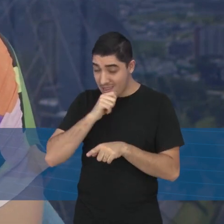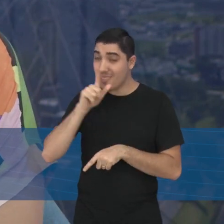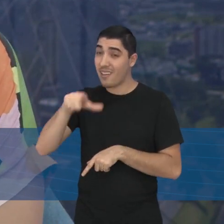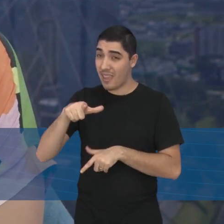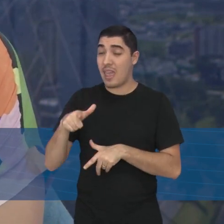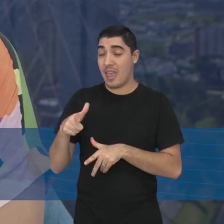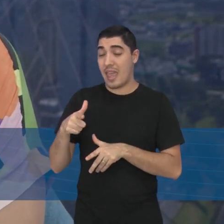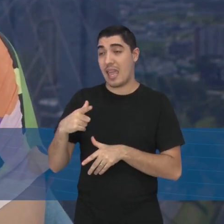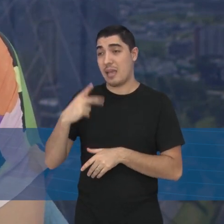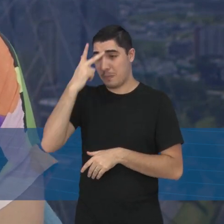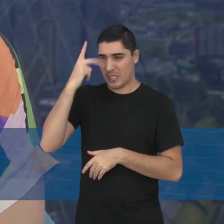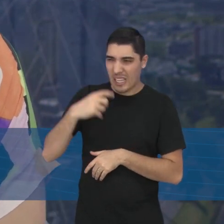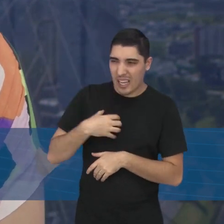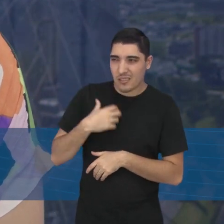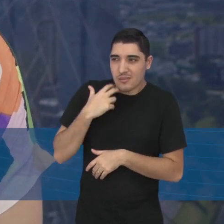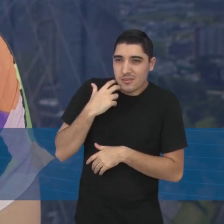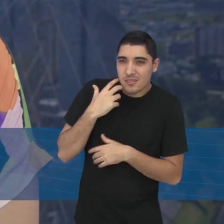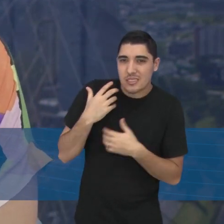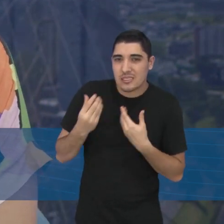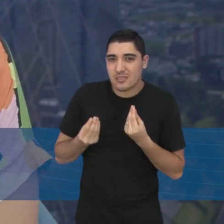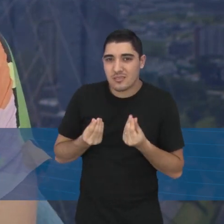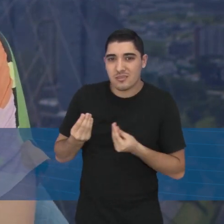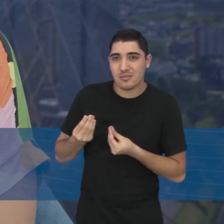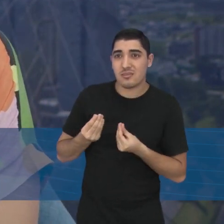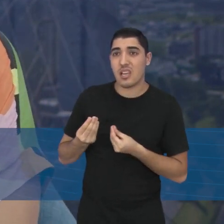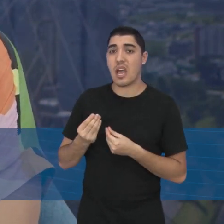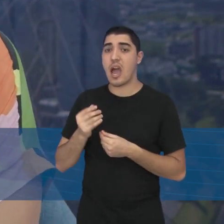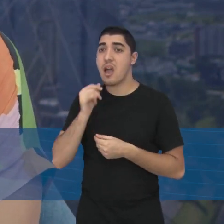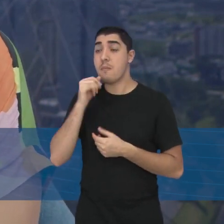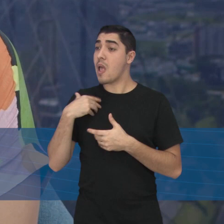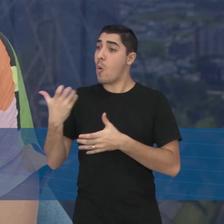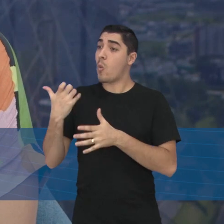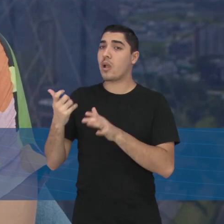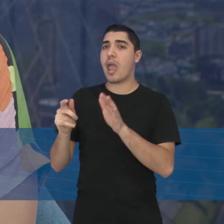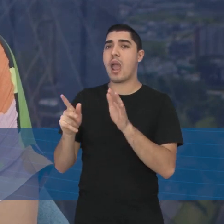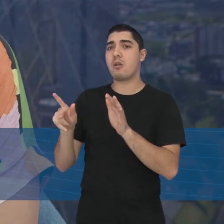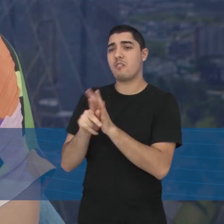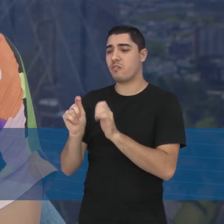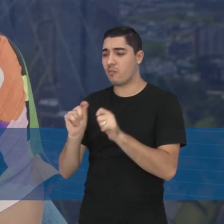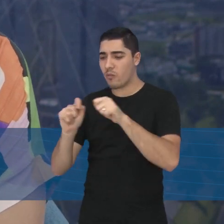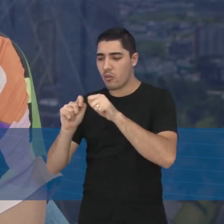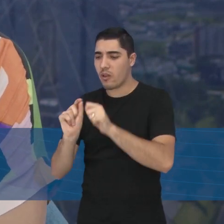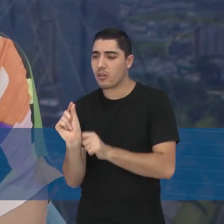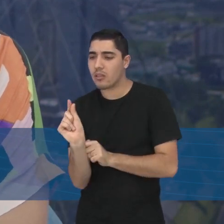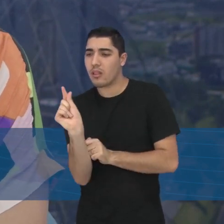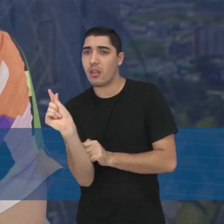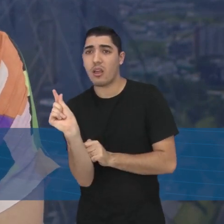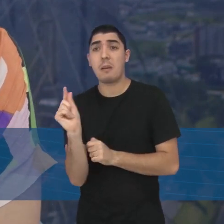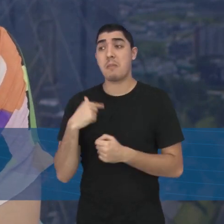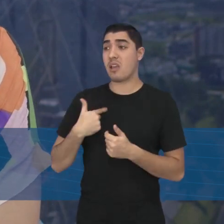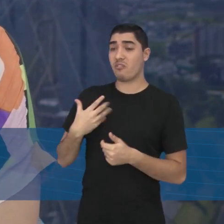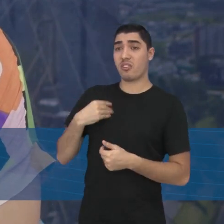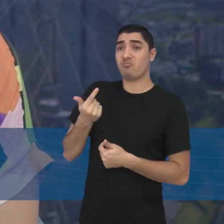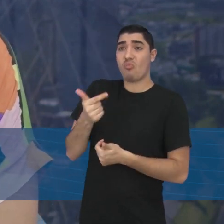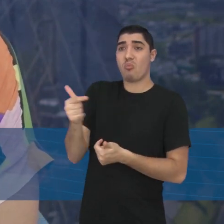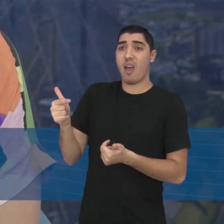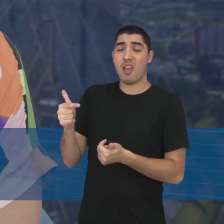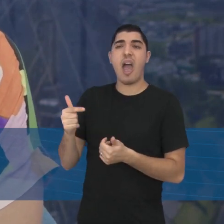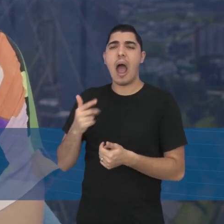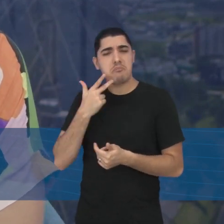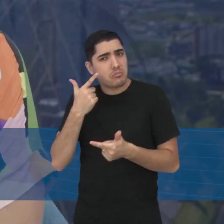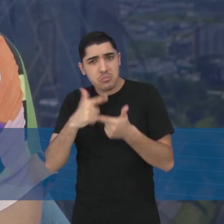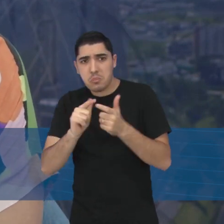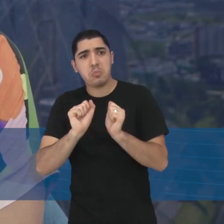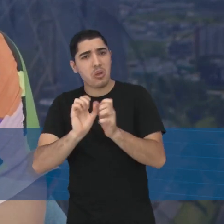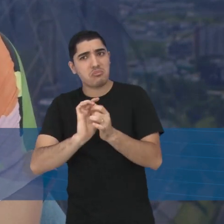né? Chegar e falar, eu quero pôr um DIU, mas eu não tenho filhos, isso não tem impeditivo para pôr DIU. Né? Então tem muitas coisas,